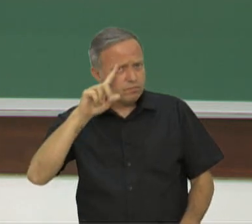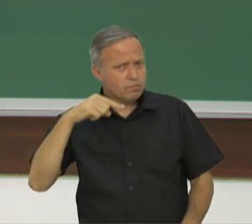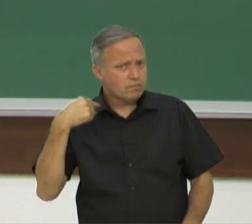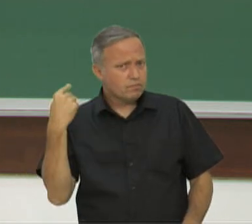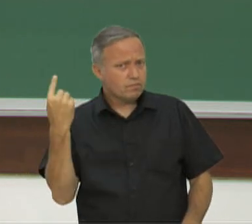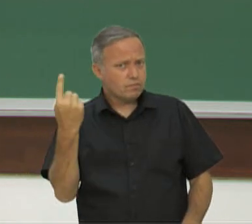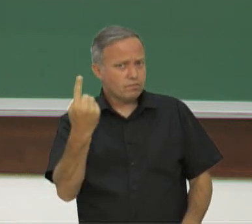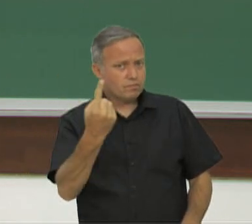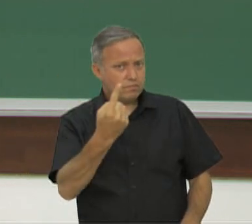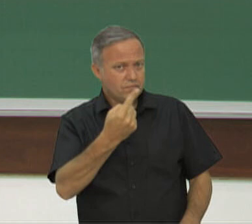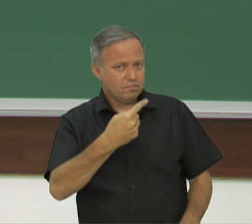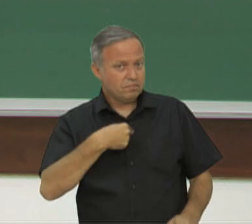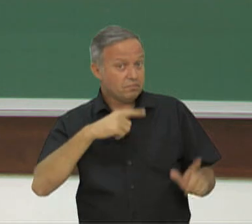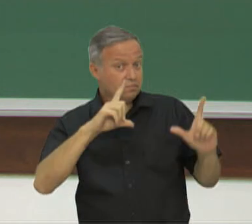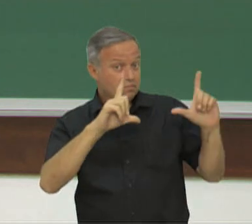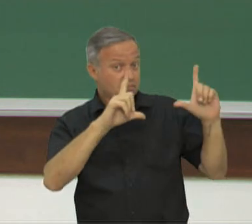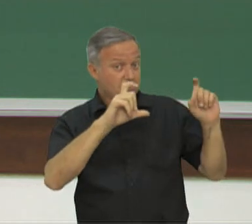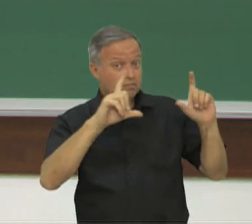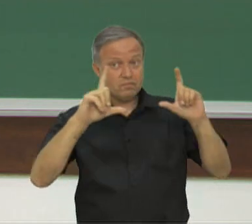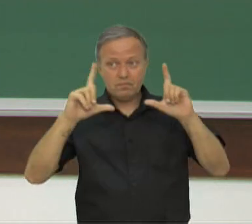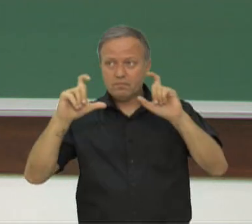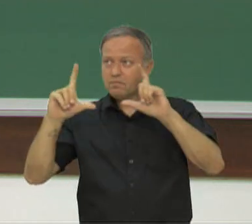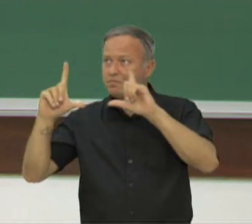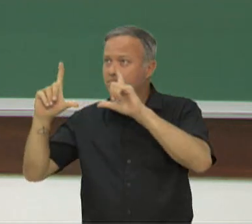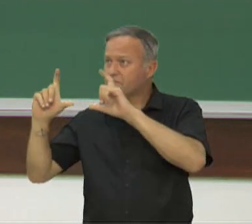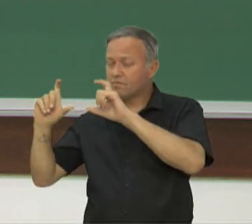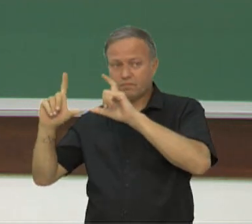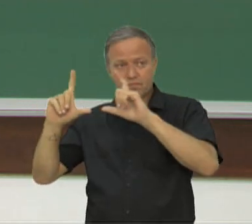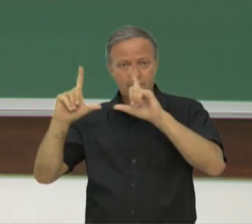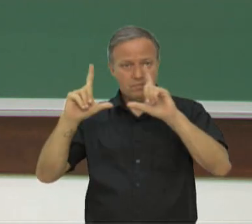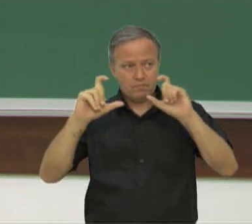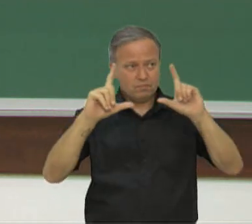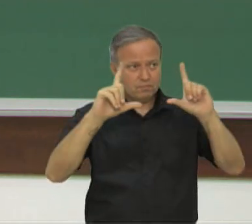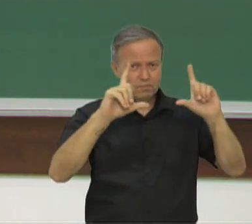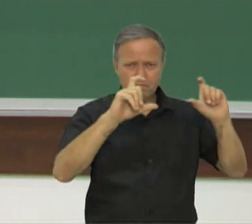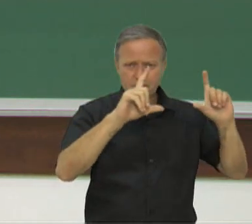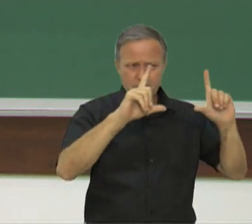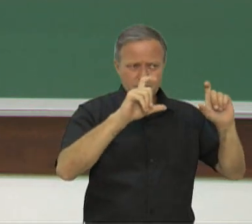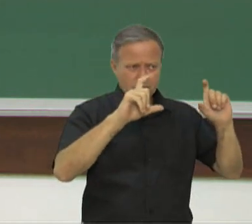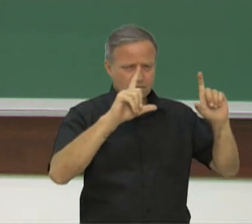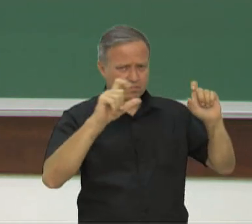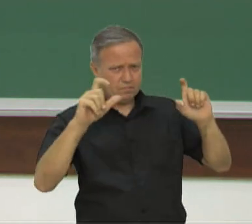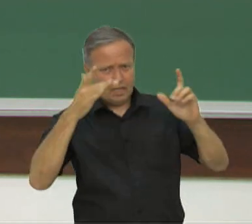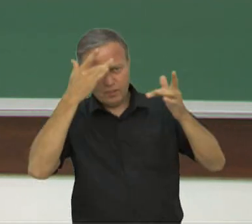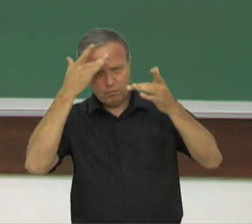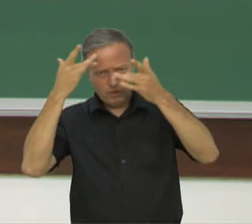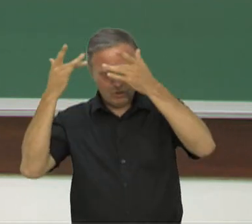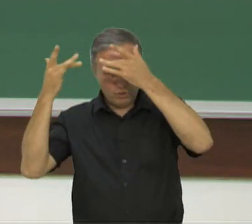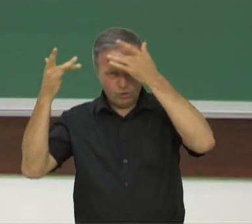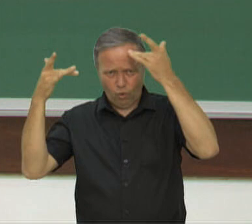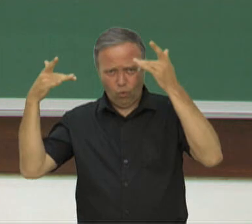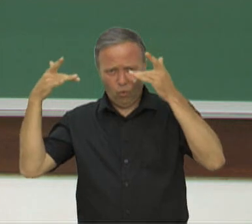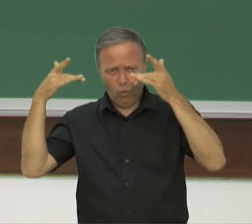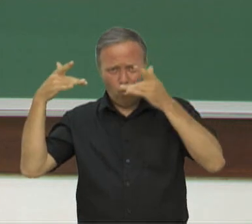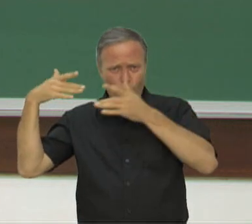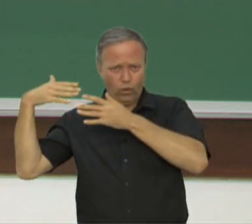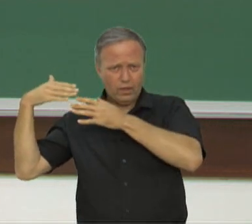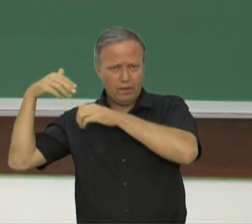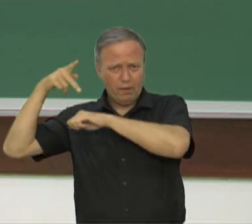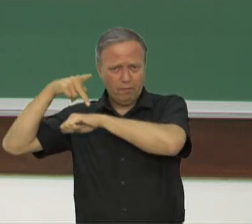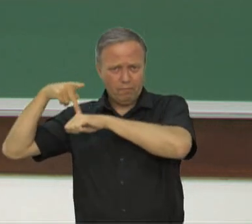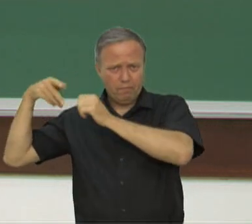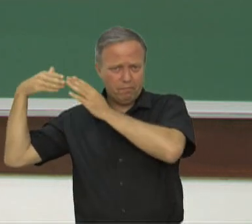fazíamos fotografias para registro. Lembra que ele registrava os imigrantes, né? Que ele fazia o registro